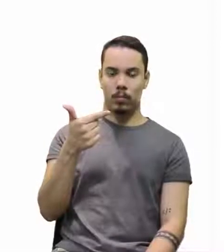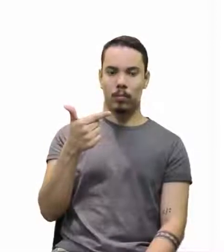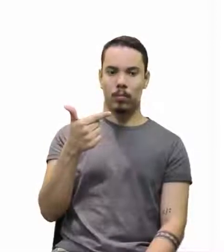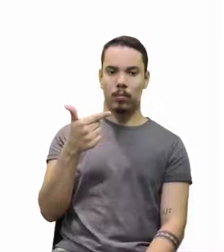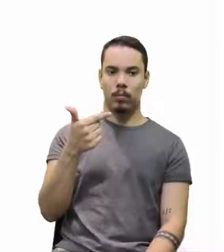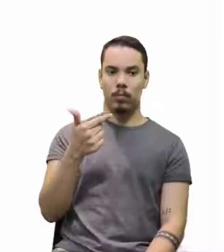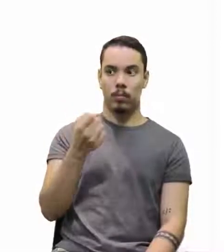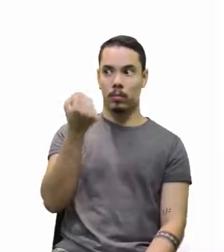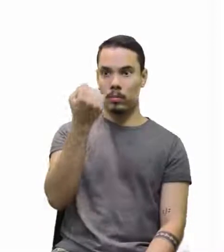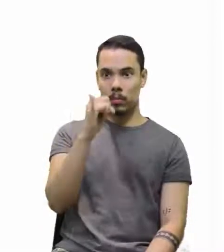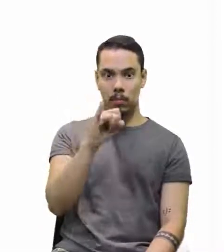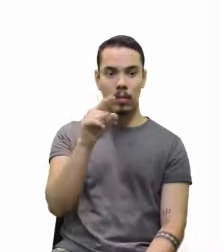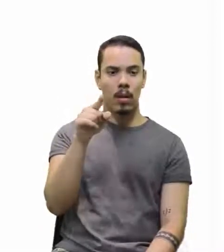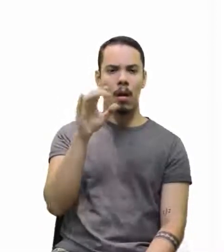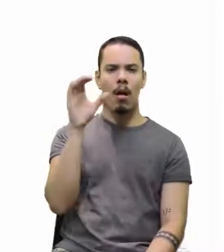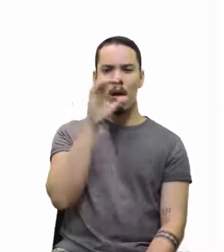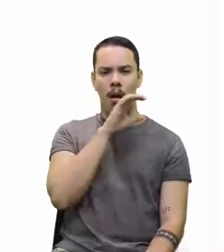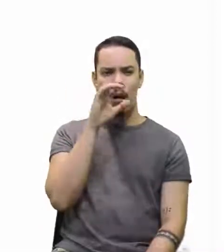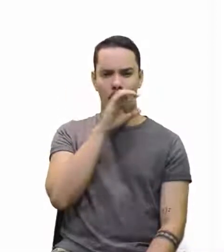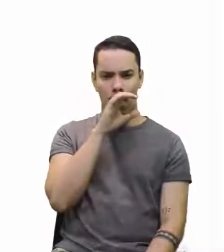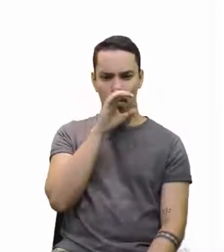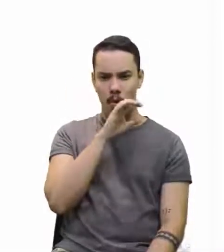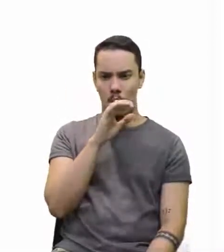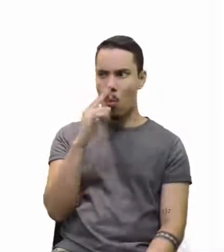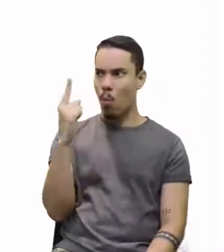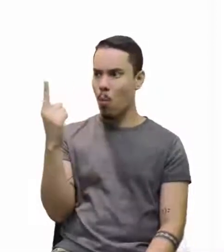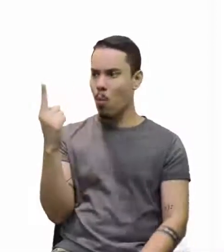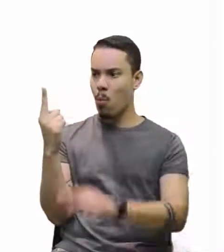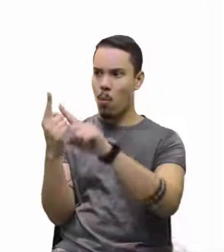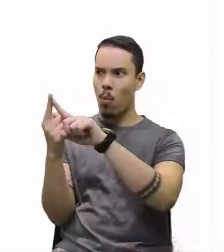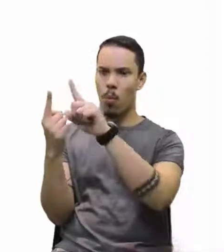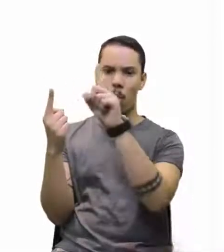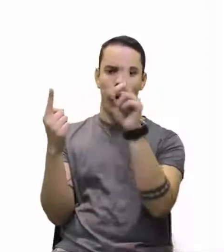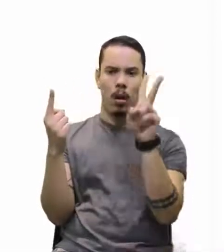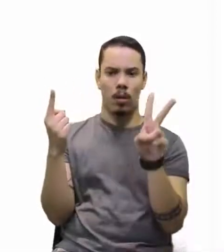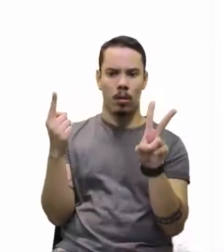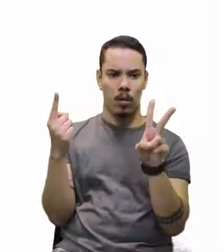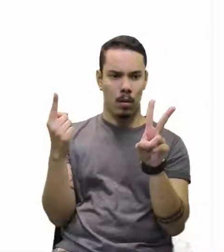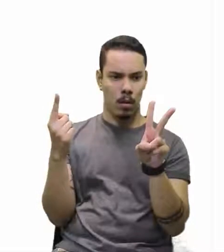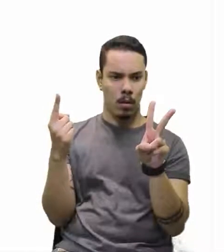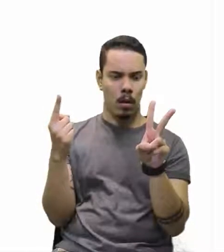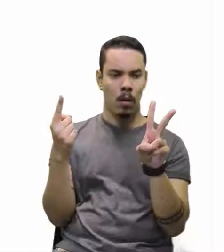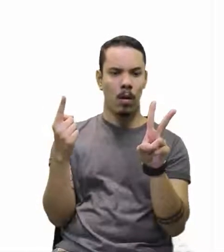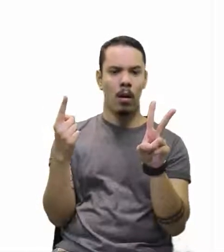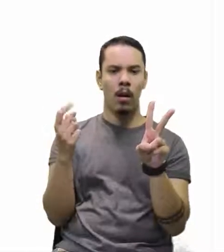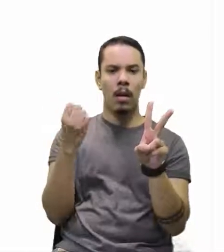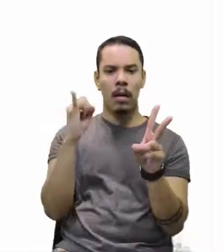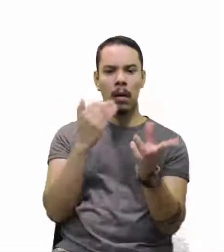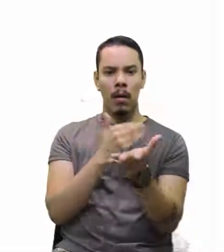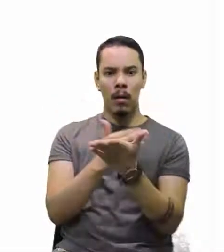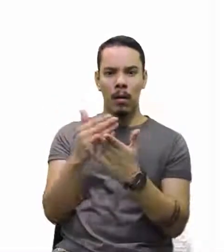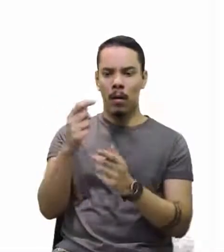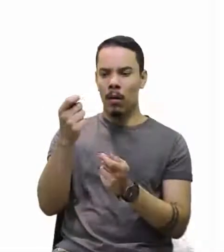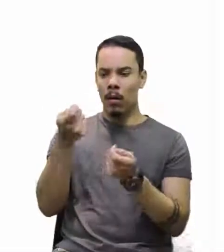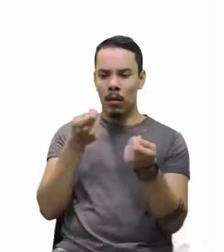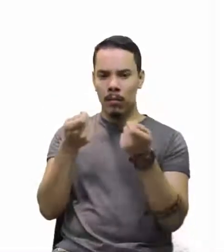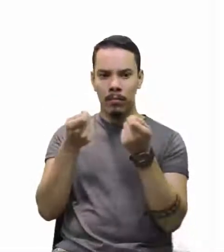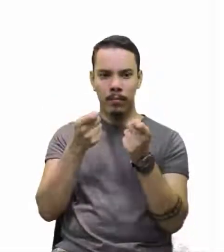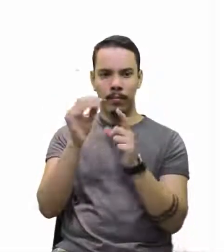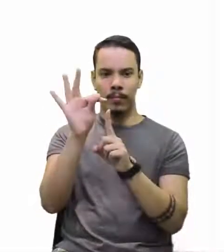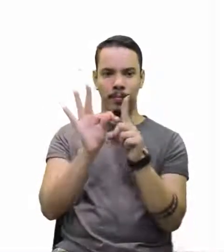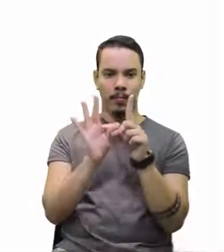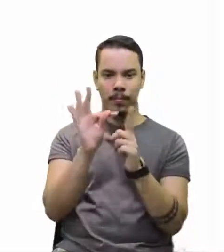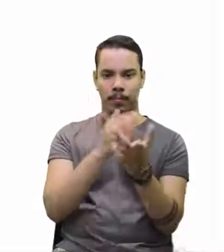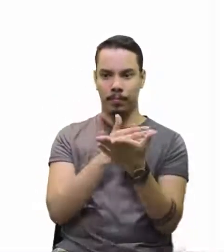Então, se você passar rapidamente da posição 1 para a posição 2, na 1T, e começar a medir o tempo a partir de um tempo igual a